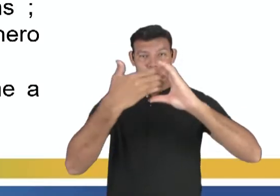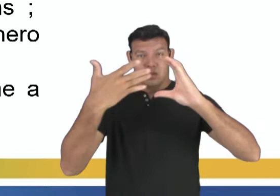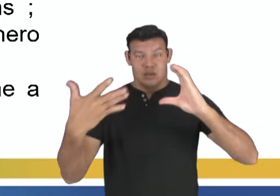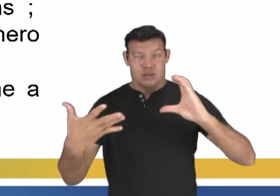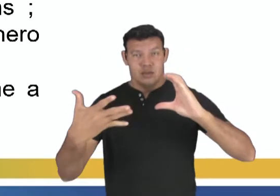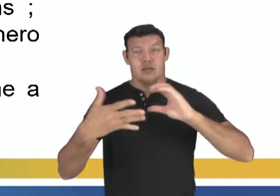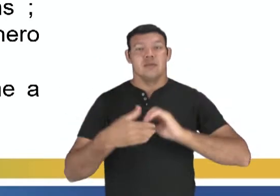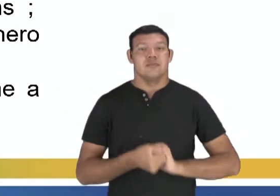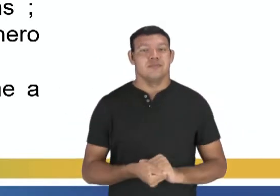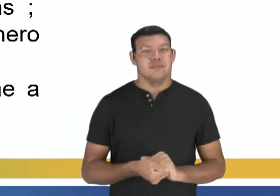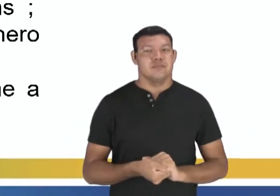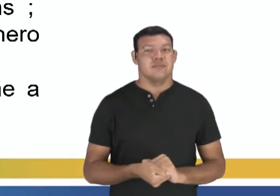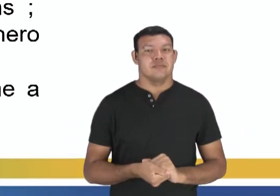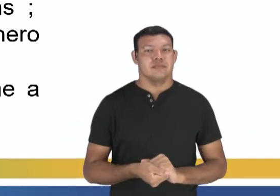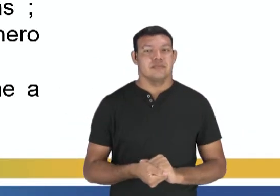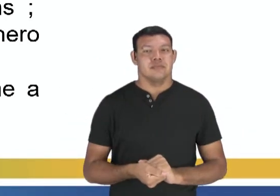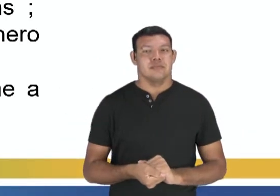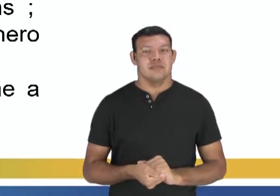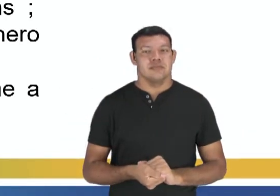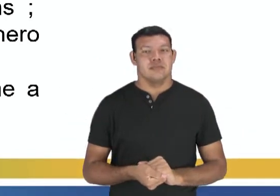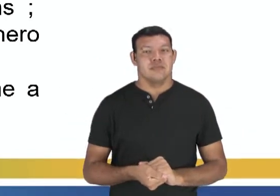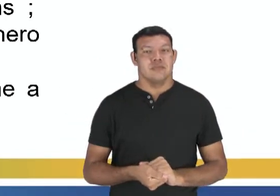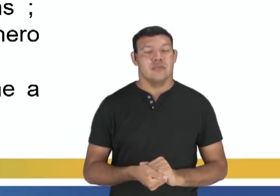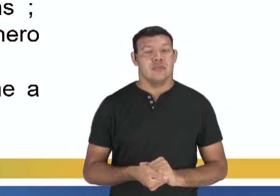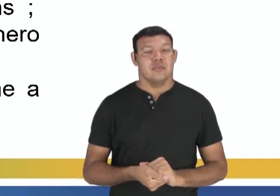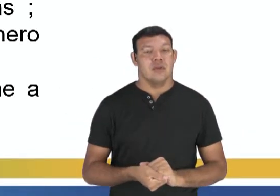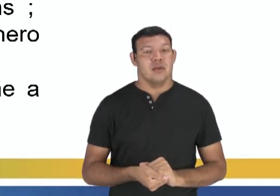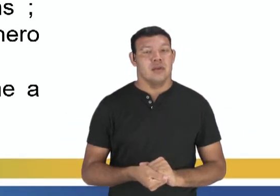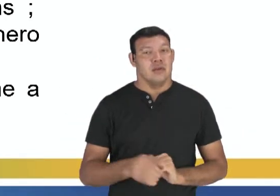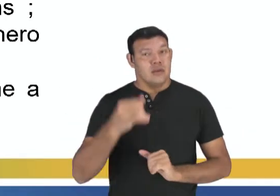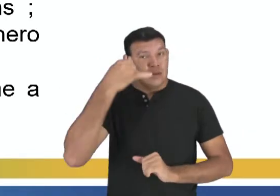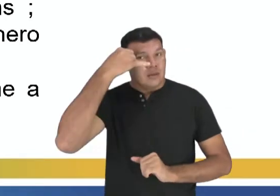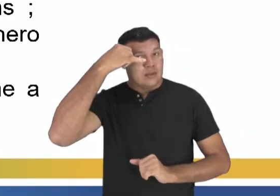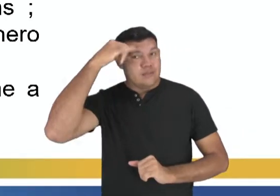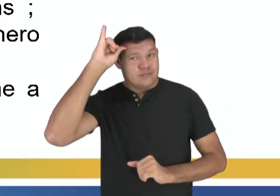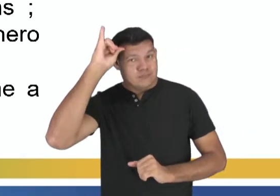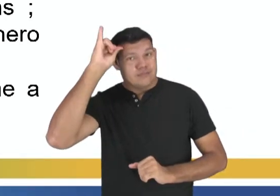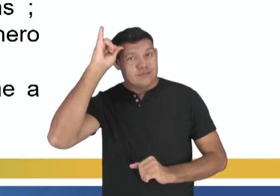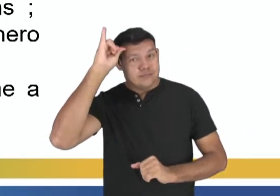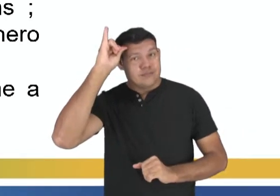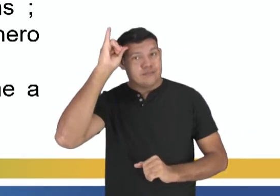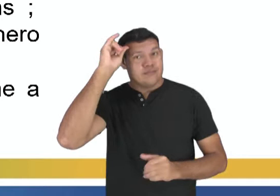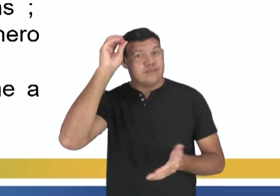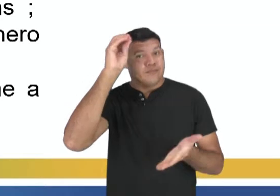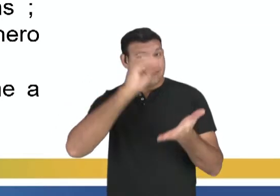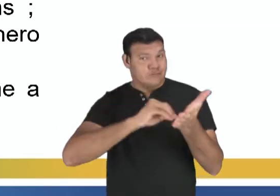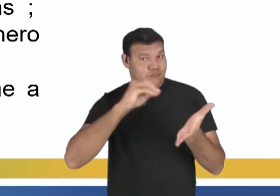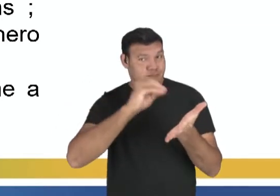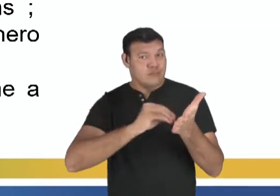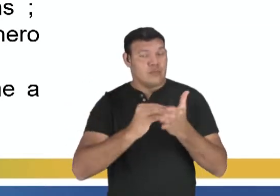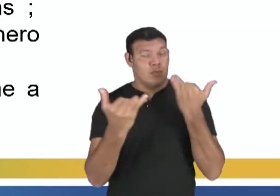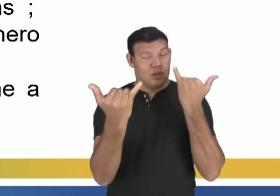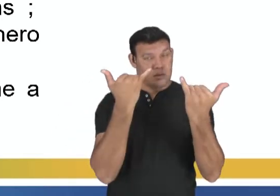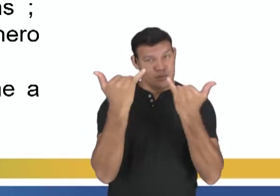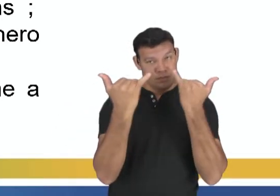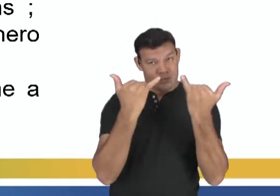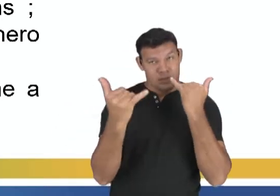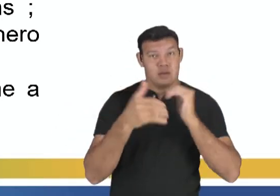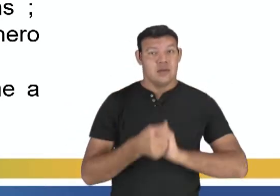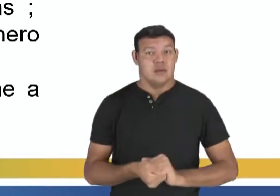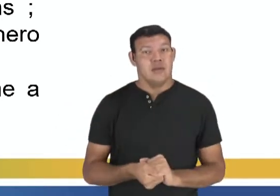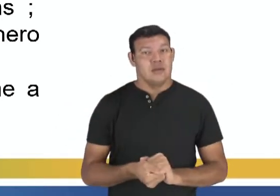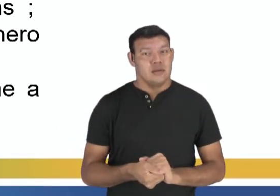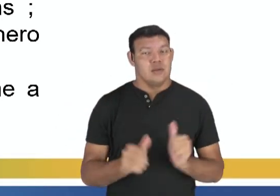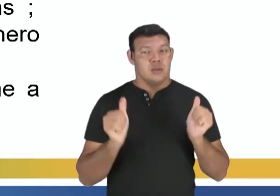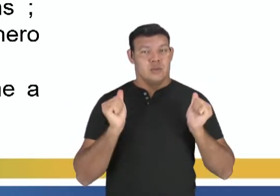Características. Qual é a característica deste tipo de texto? Busca se evitar a falta de informação que leve